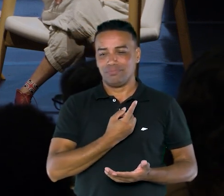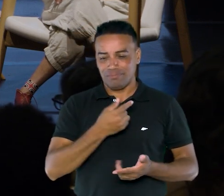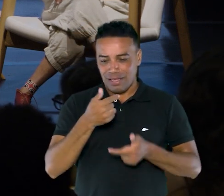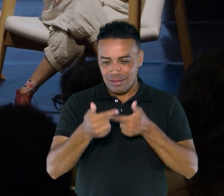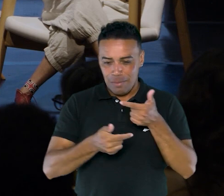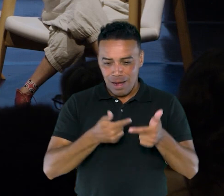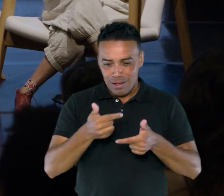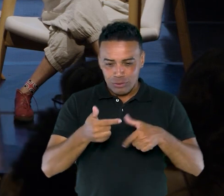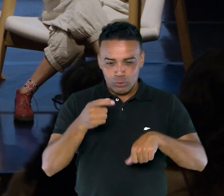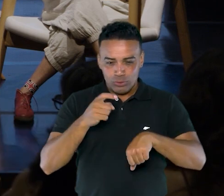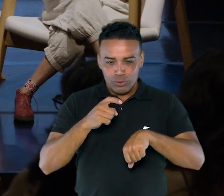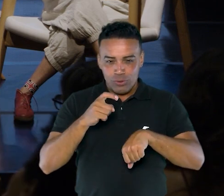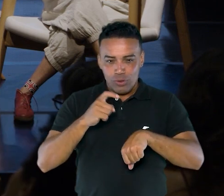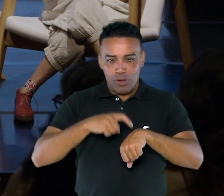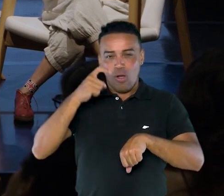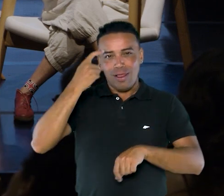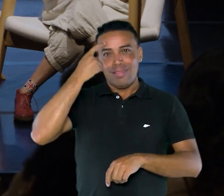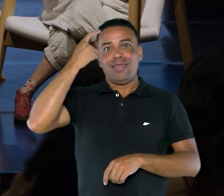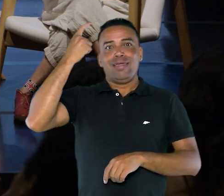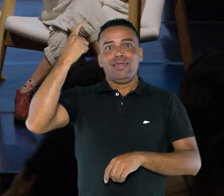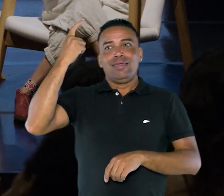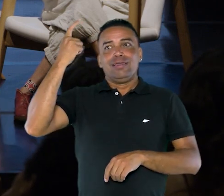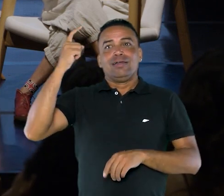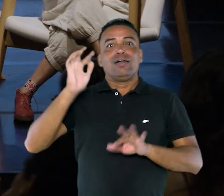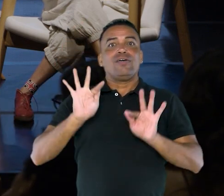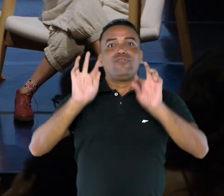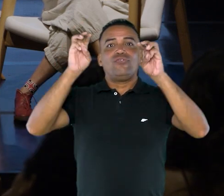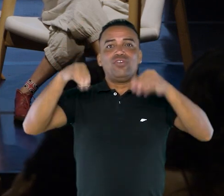está trabalhando com uma ideia apocalíptica, né?